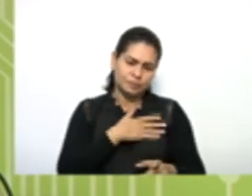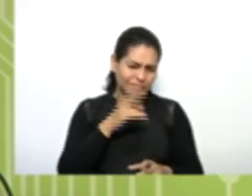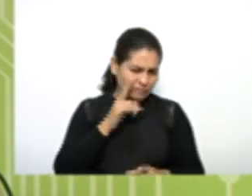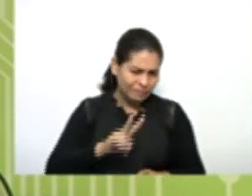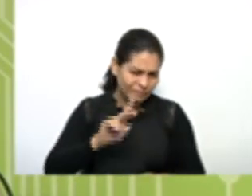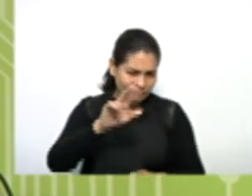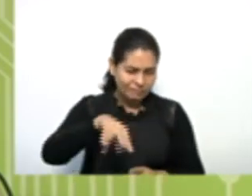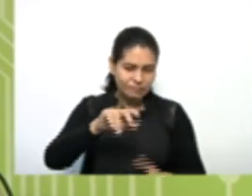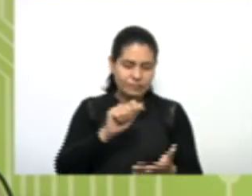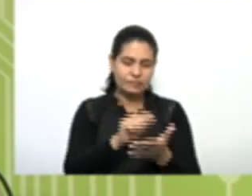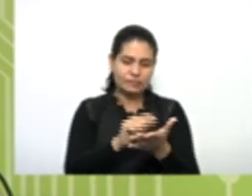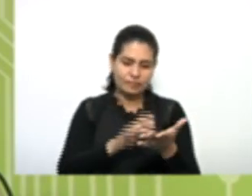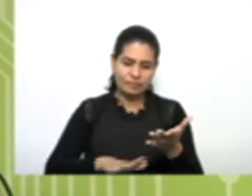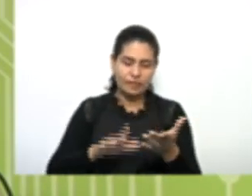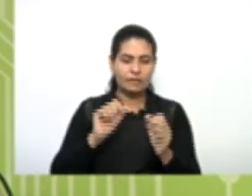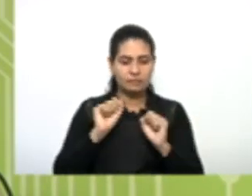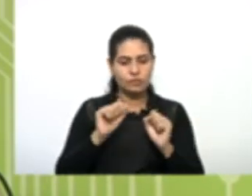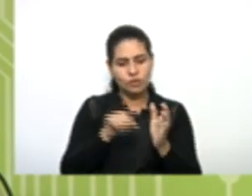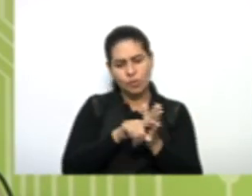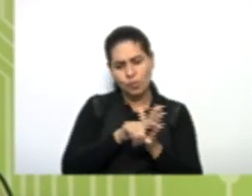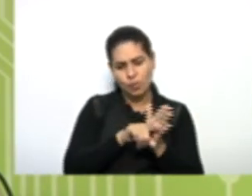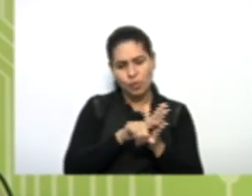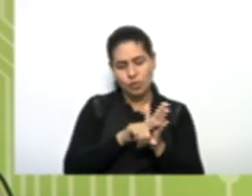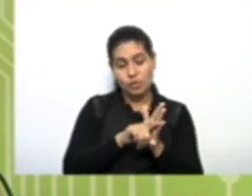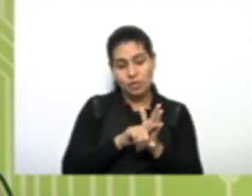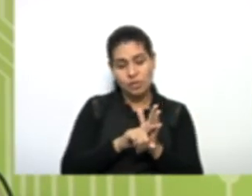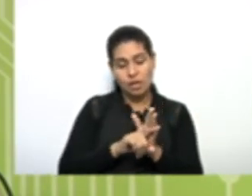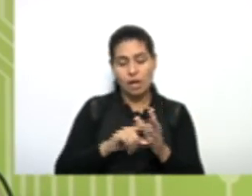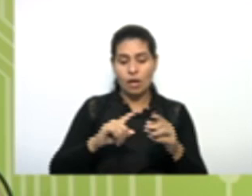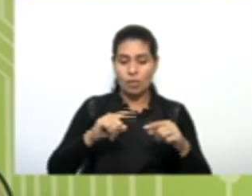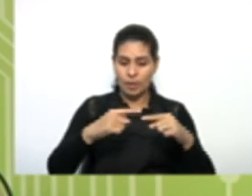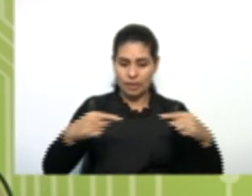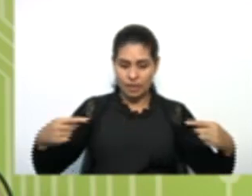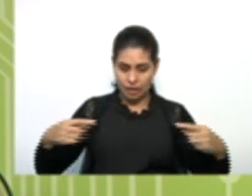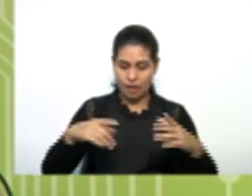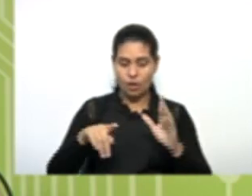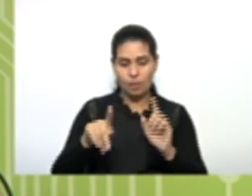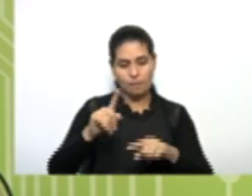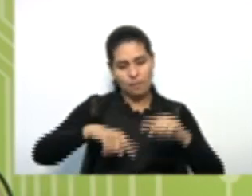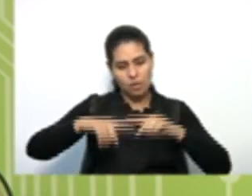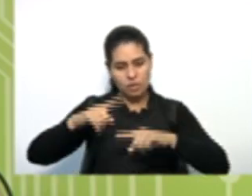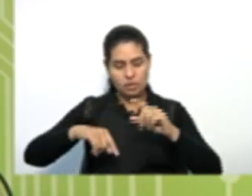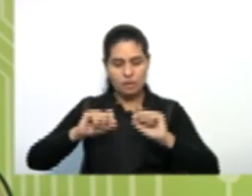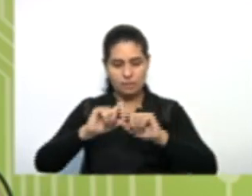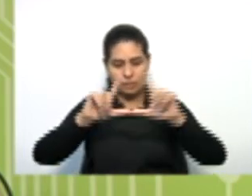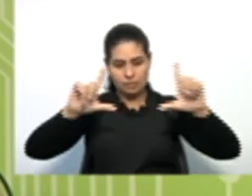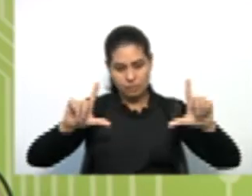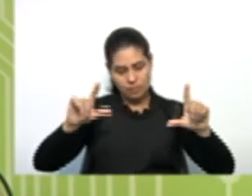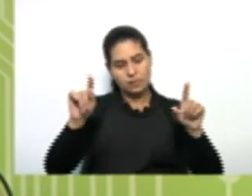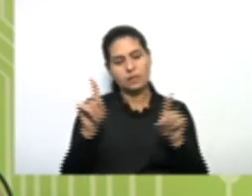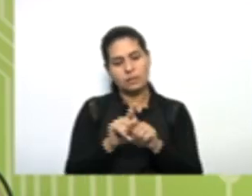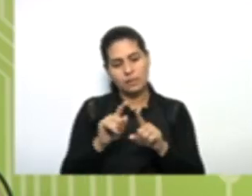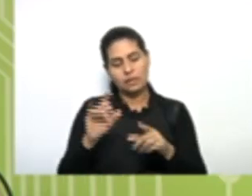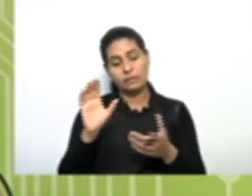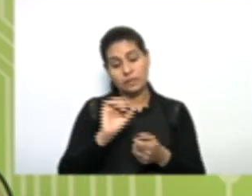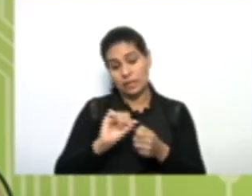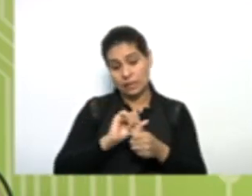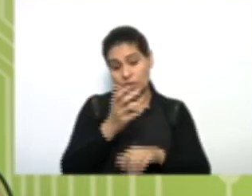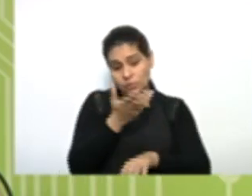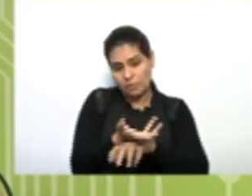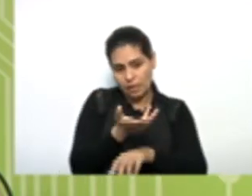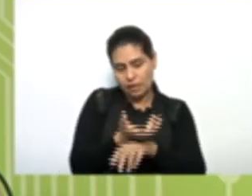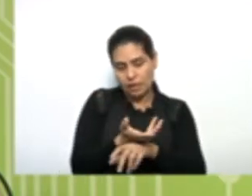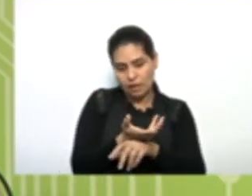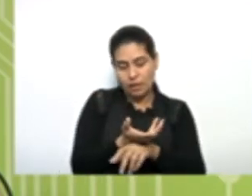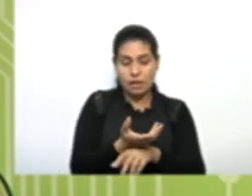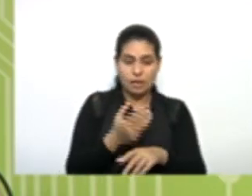para fazer essa atividade, você pode utilizar como apoio esse material do slide, mas também nós temos produzido o caderno da disciplina, que é um